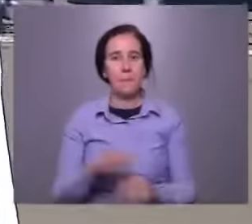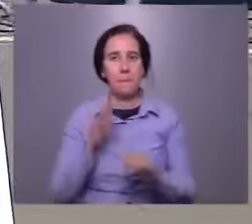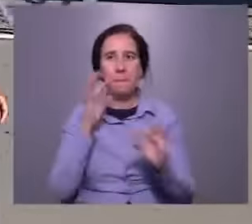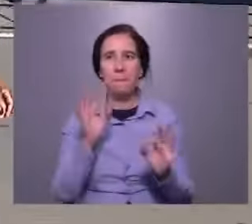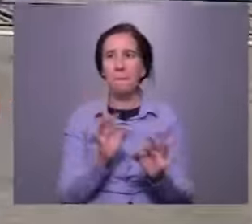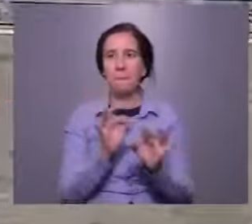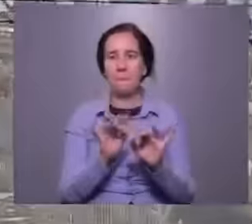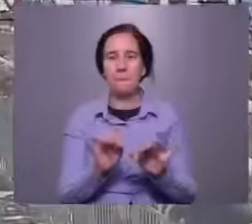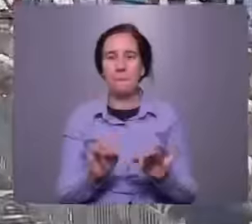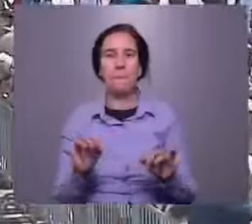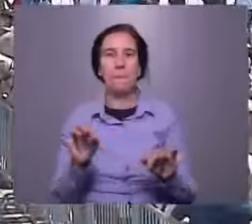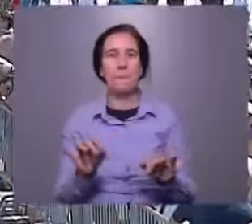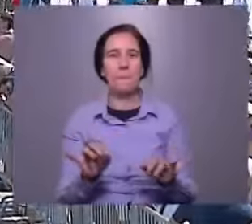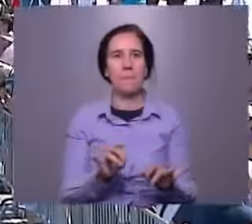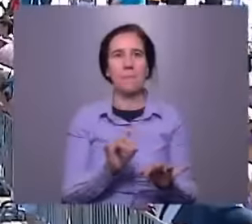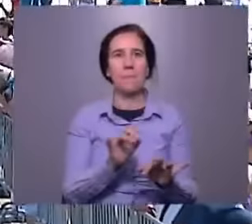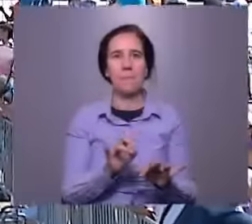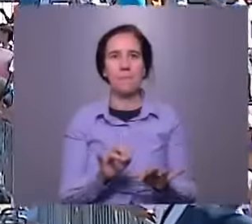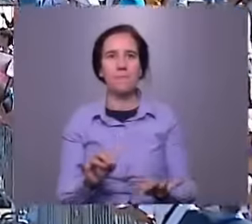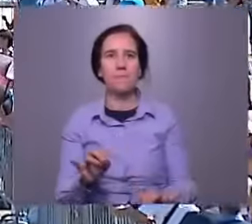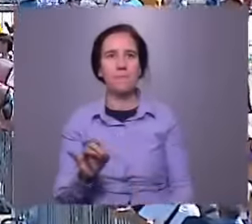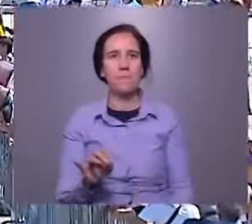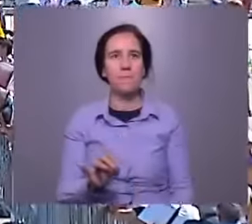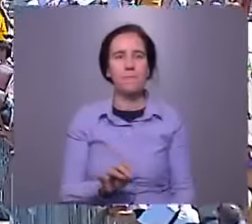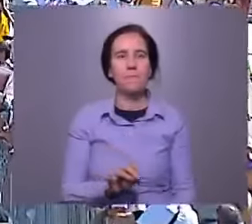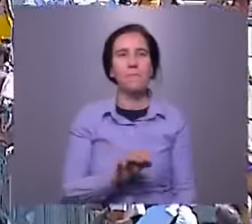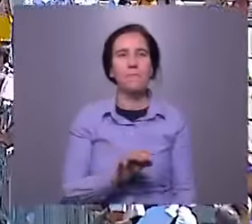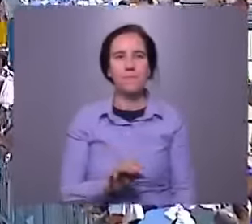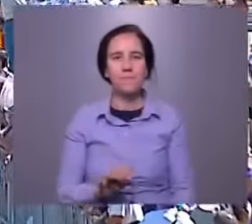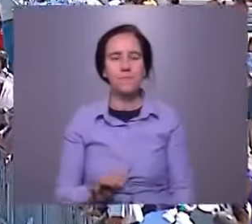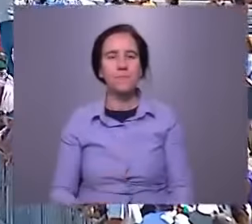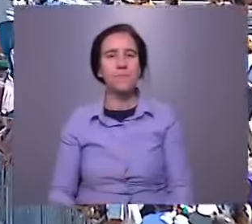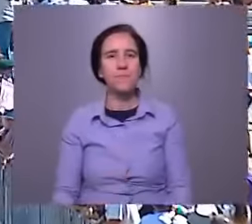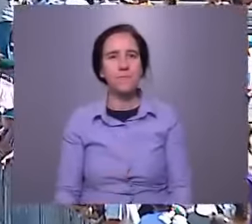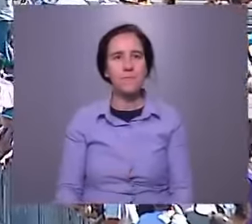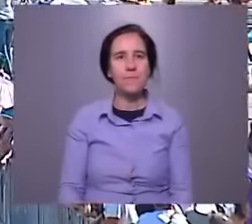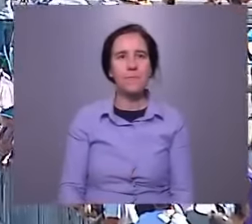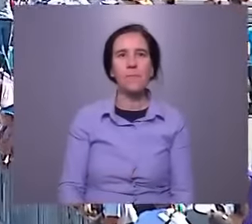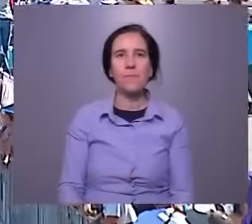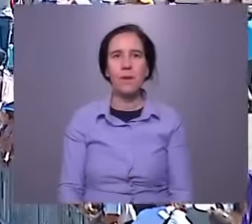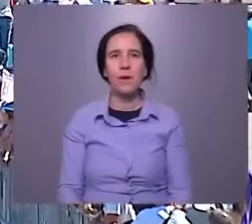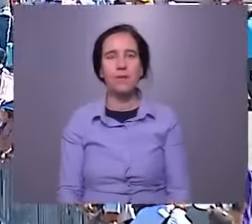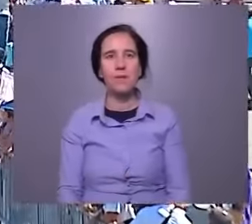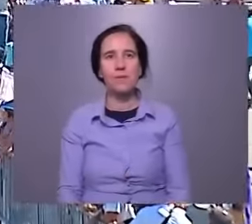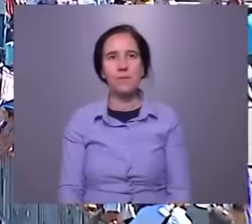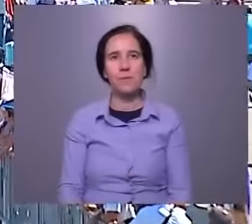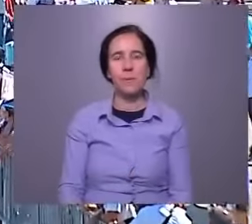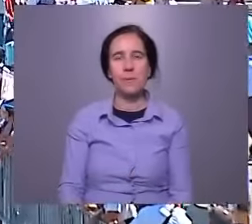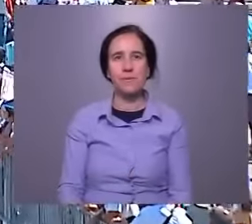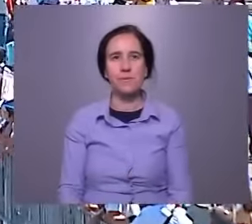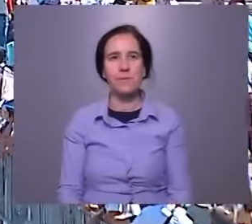de facto a nossa força e o nosso vigor. Cantemos.